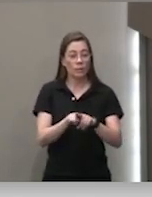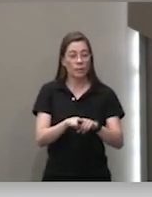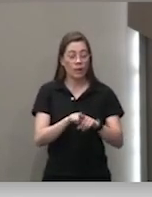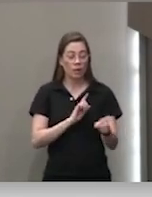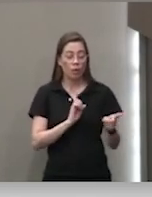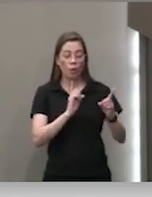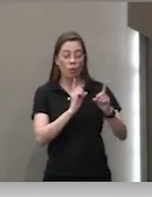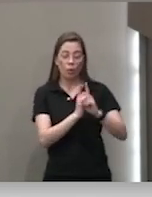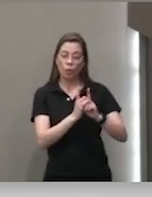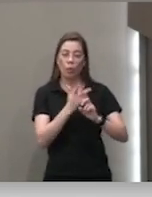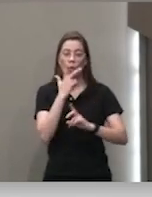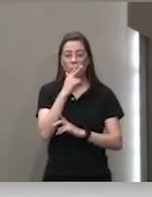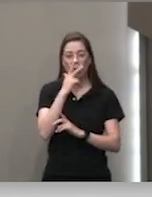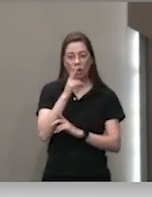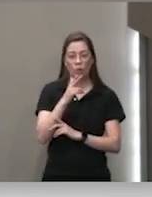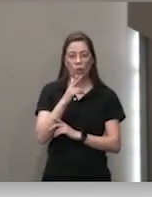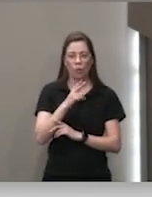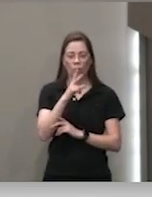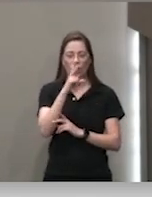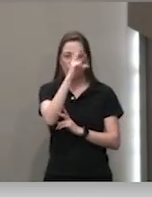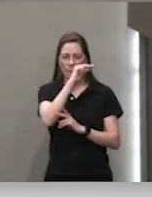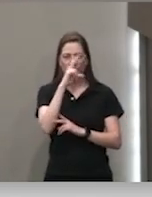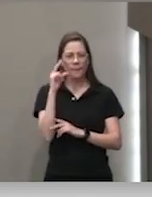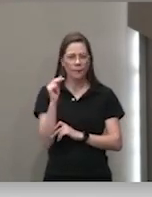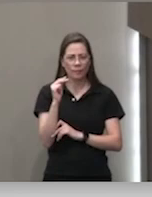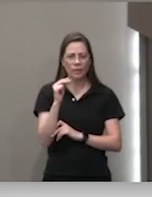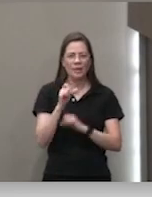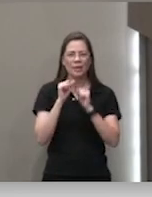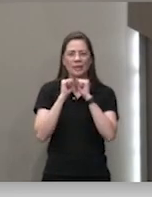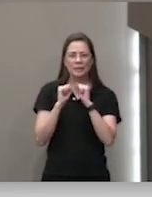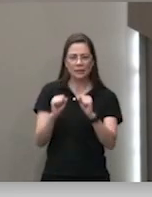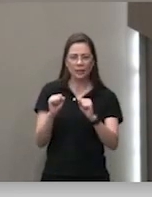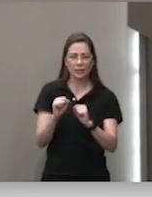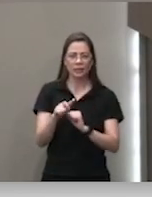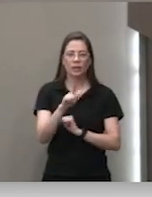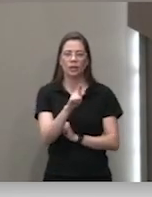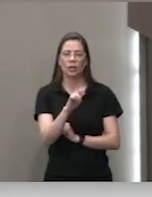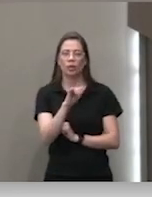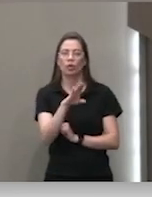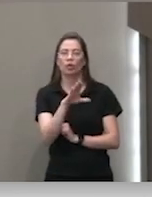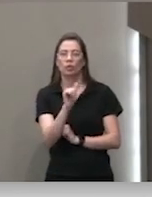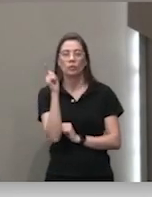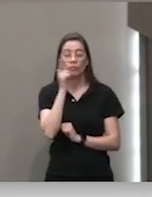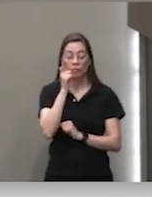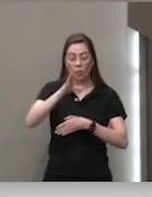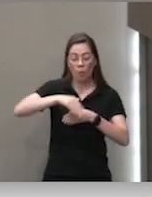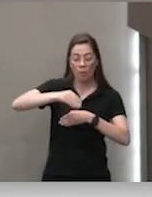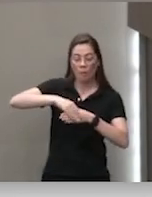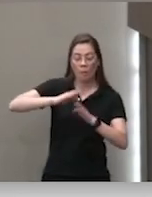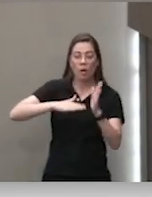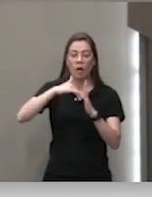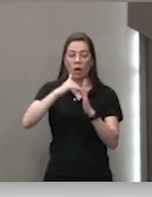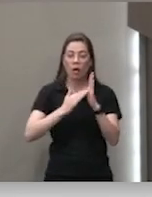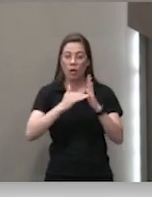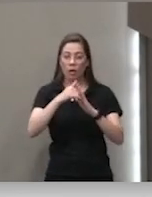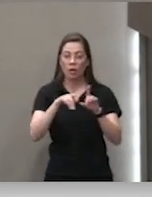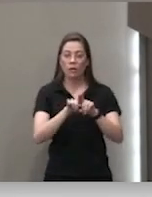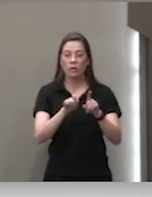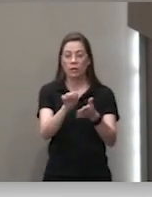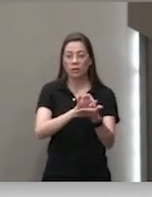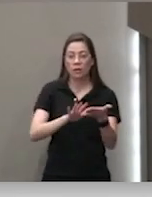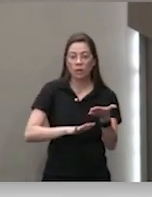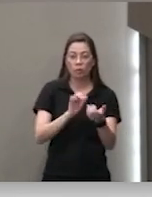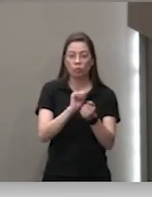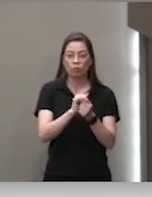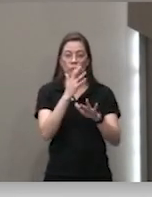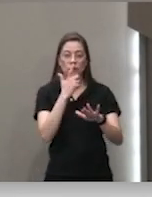com o antigo secretário, o professor Gilberto, mais conhecido como Giba, que ele pudesse incluir no calendário também as atividades, né, para as